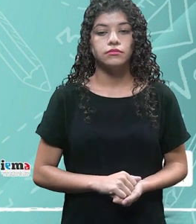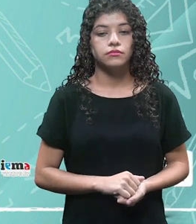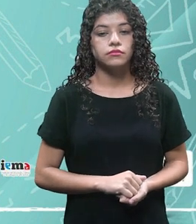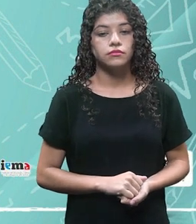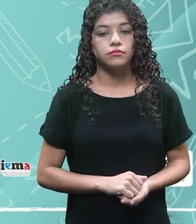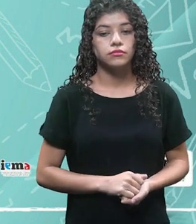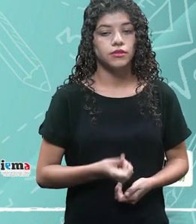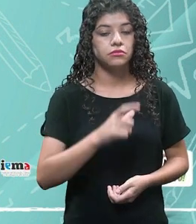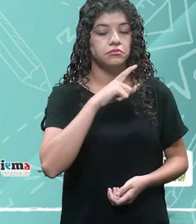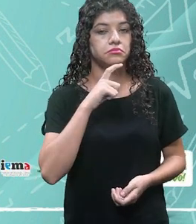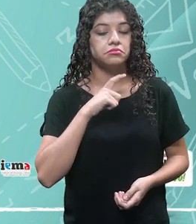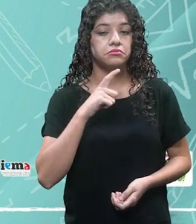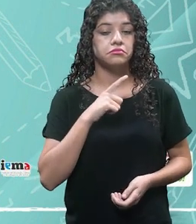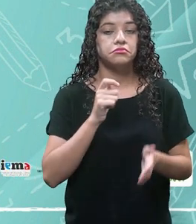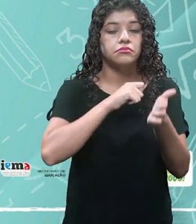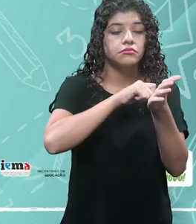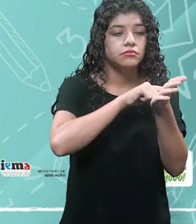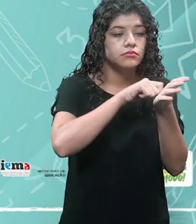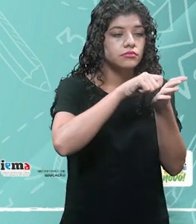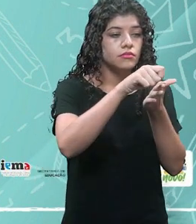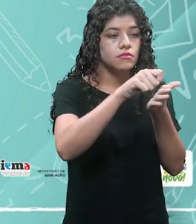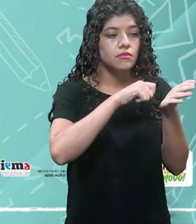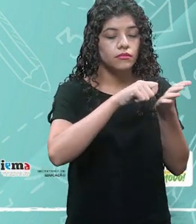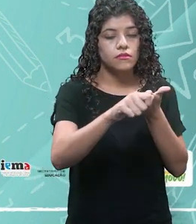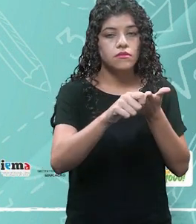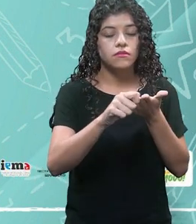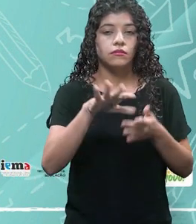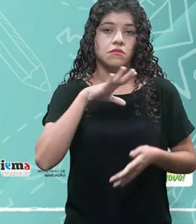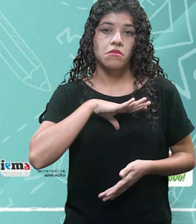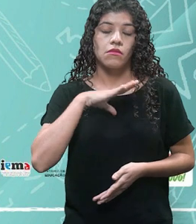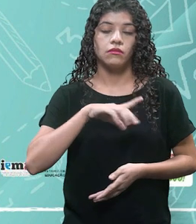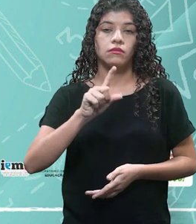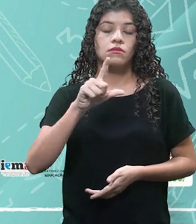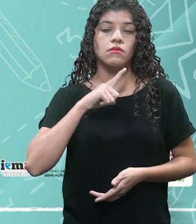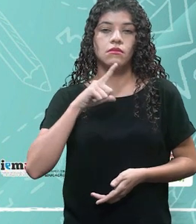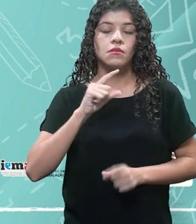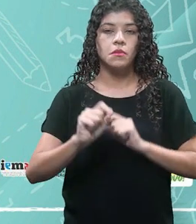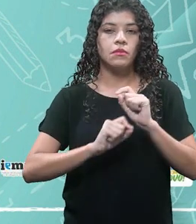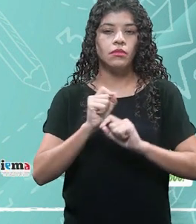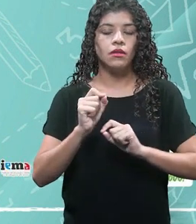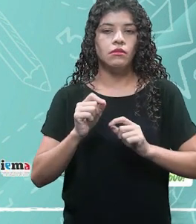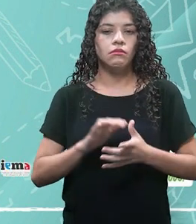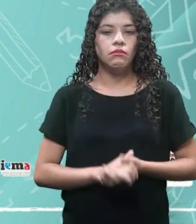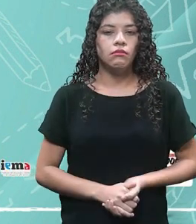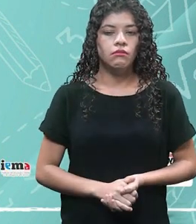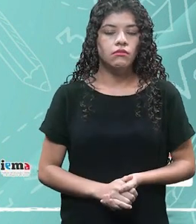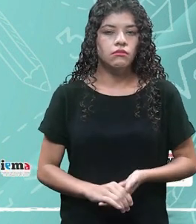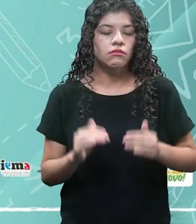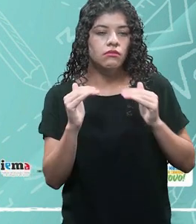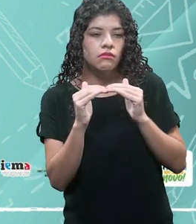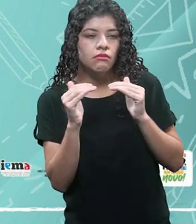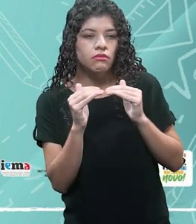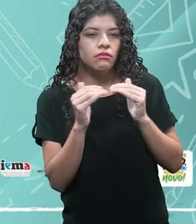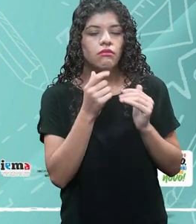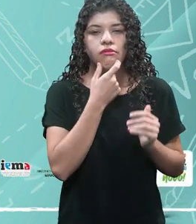até alguns termos né como a gente da língua portuguesa nós nós temos eh uma similaridade como